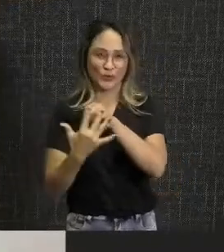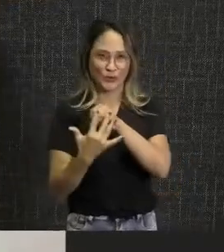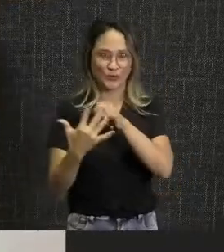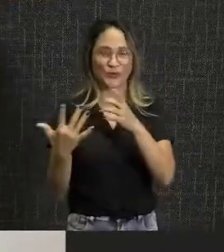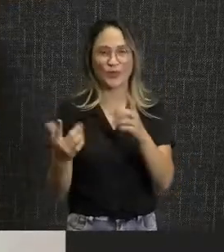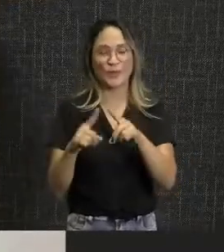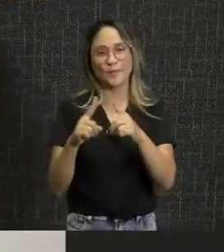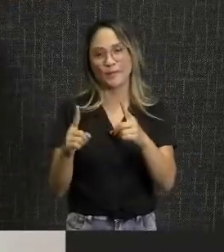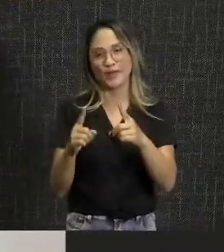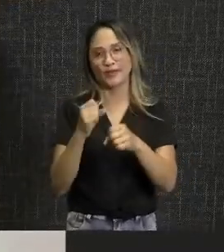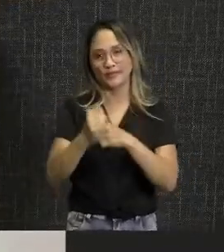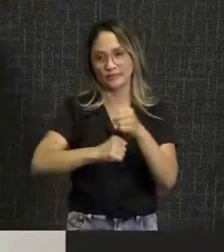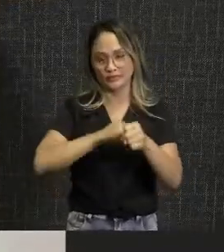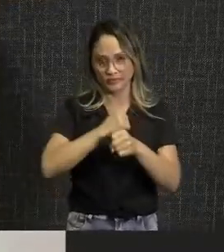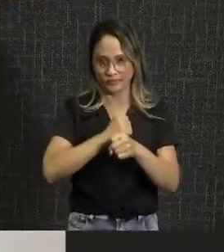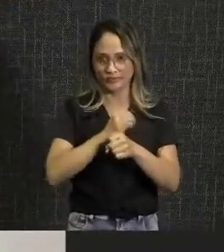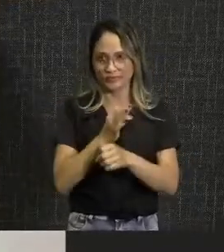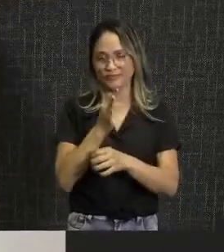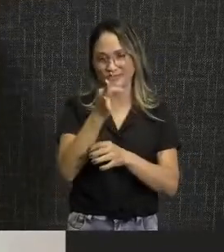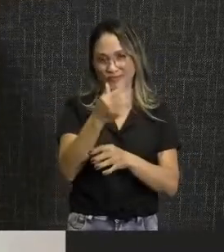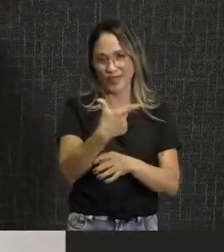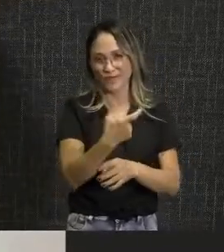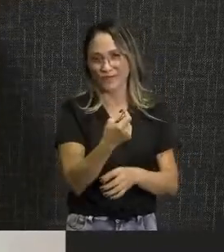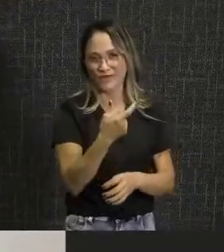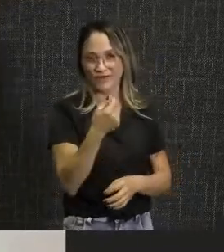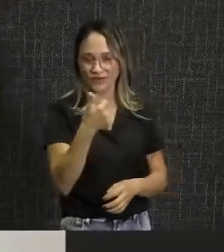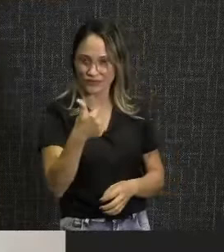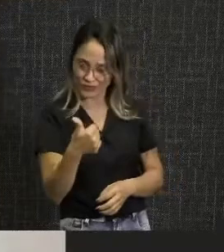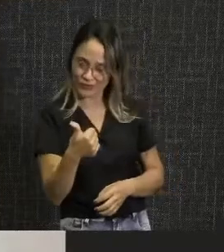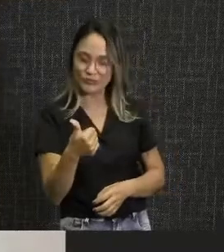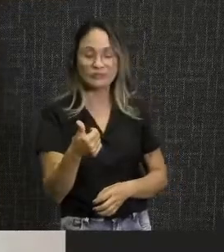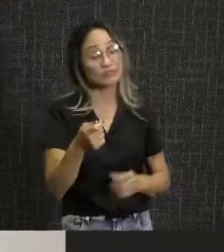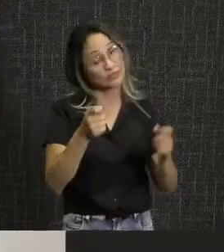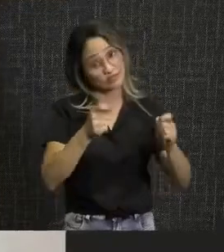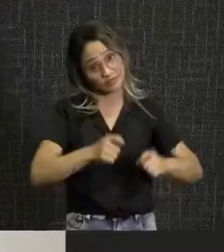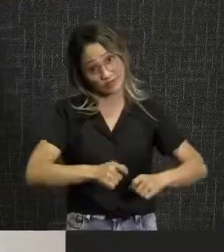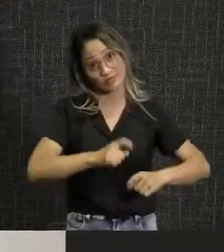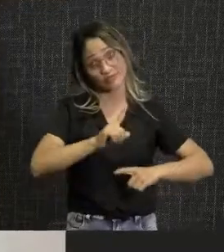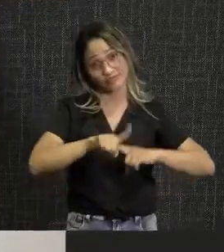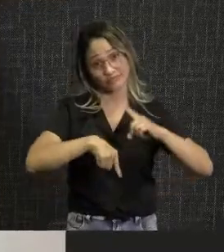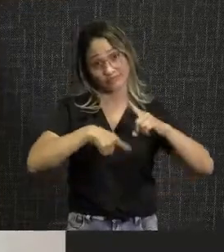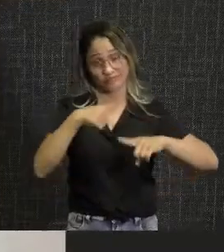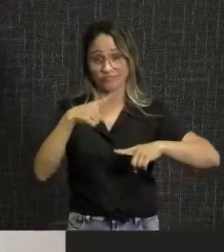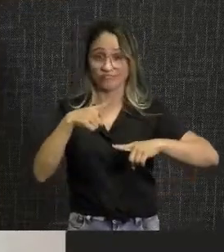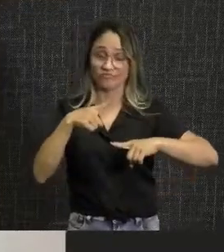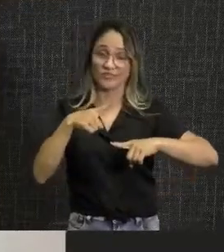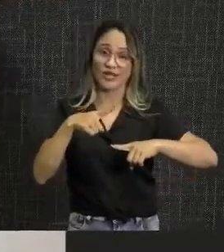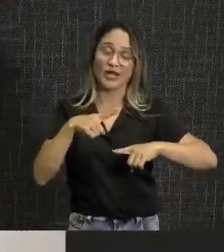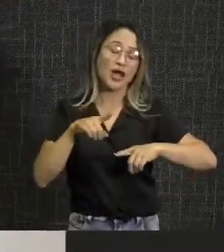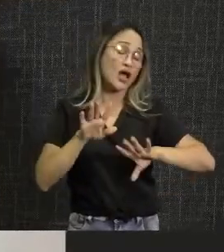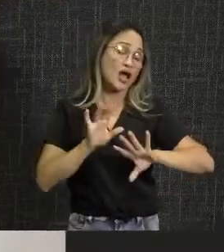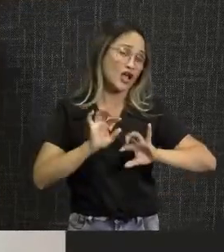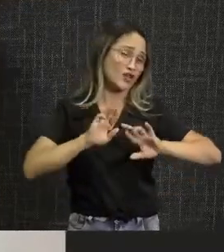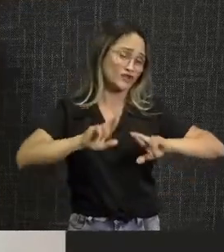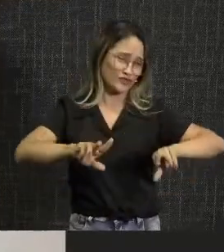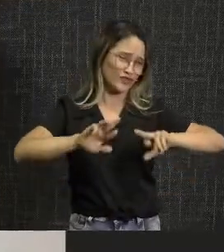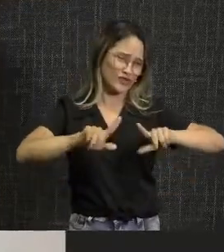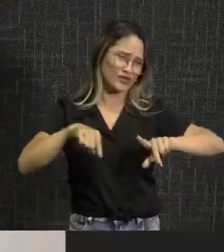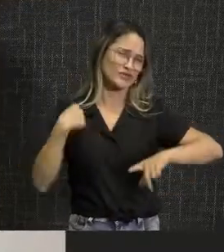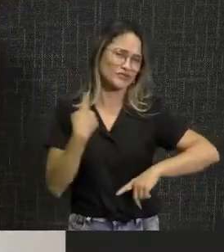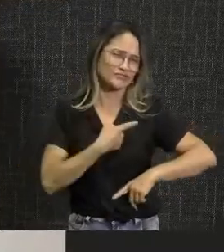o ano que vem promete um cenário interessante de recuperação. Não como a gente provavelmente gostaria, que era